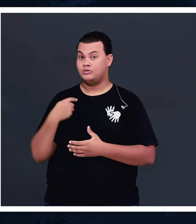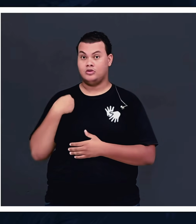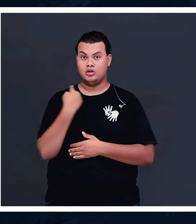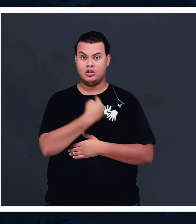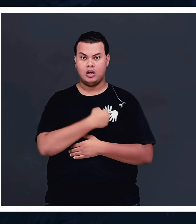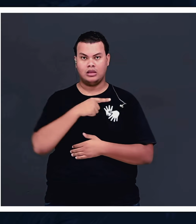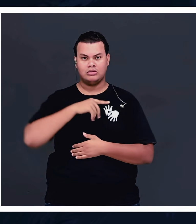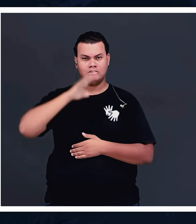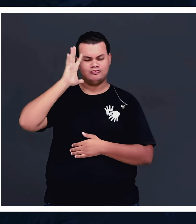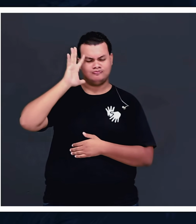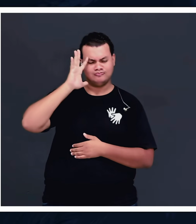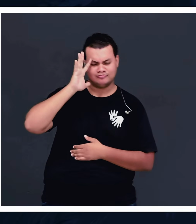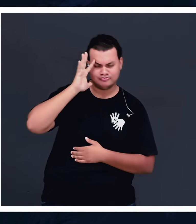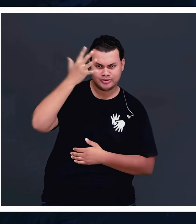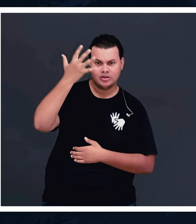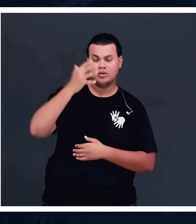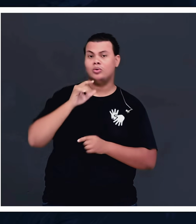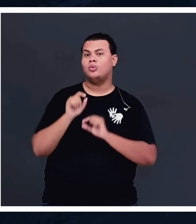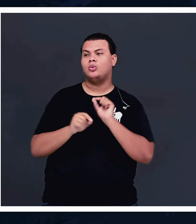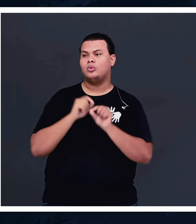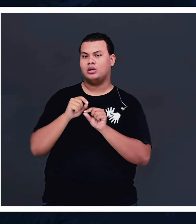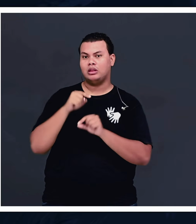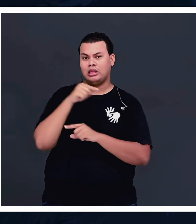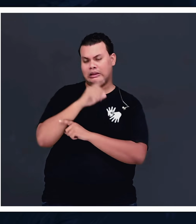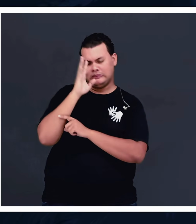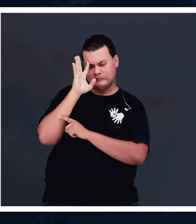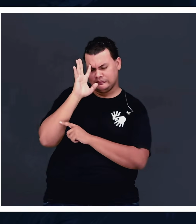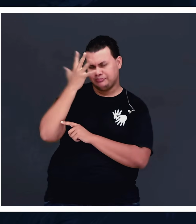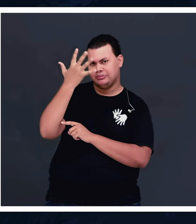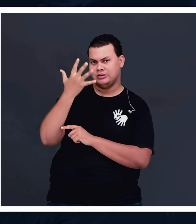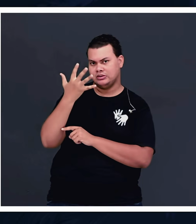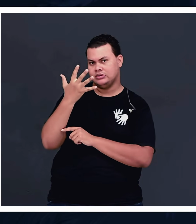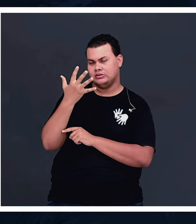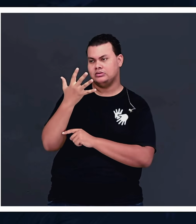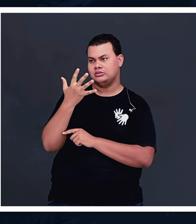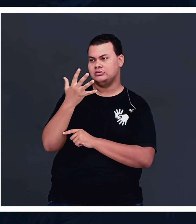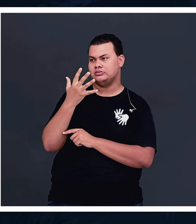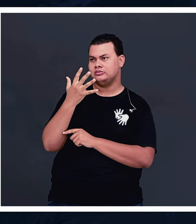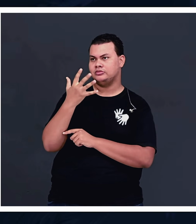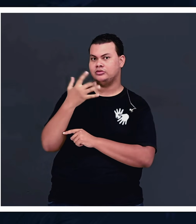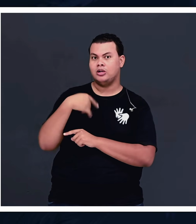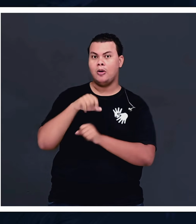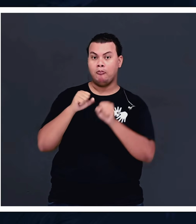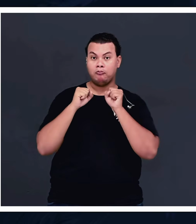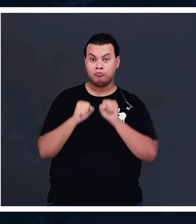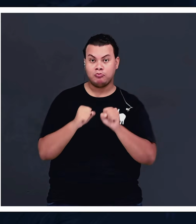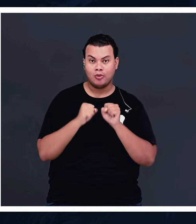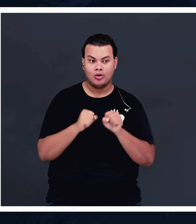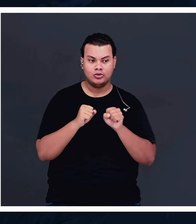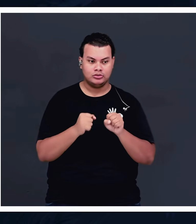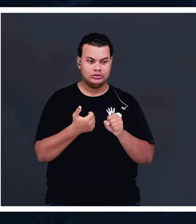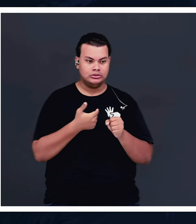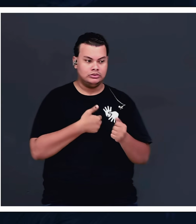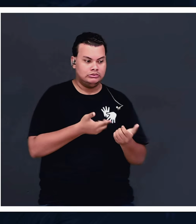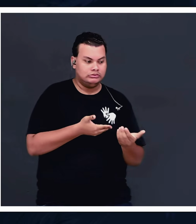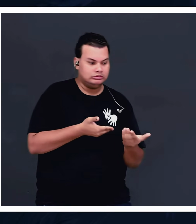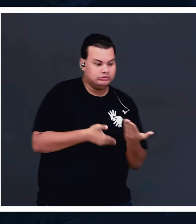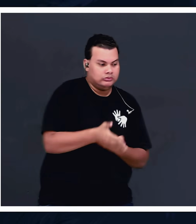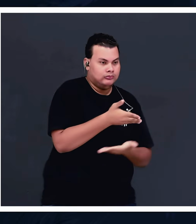tomamos decisões, essas decisões, elas impregnam, vamos dizer assim,